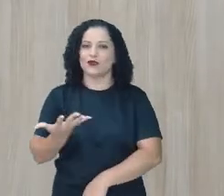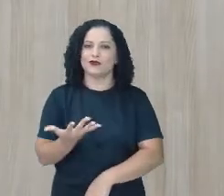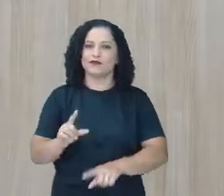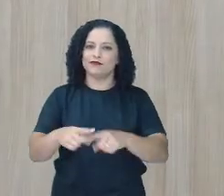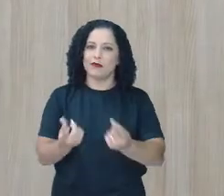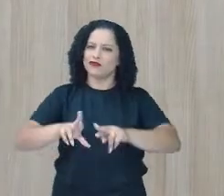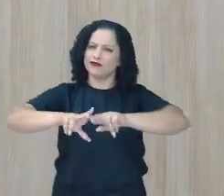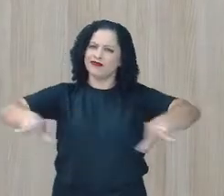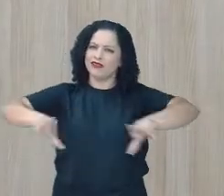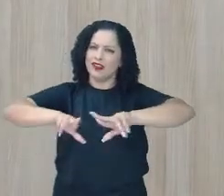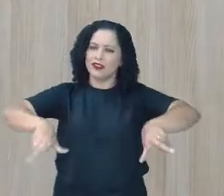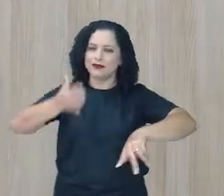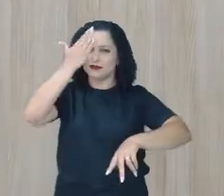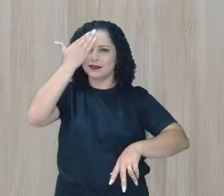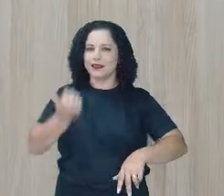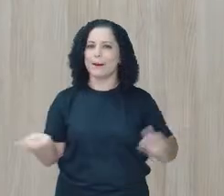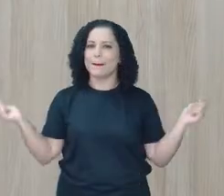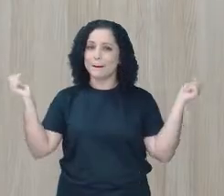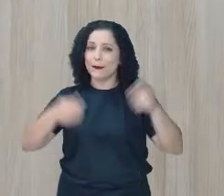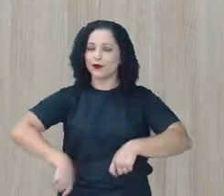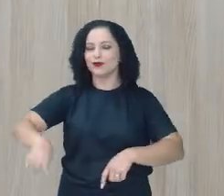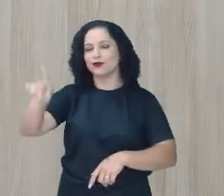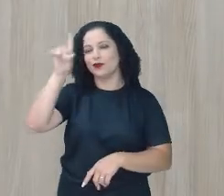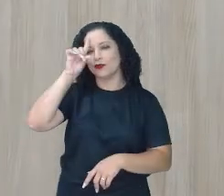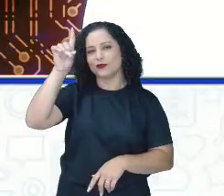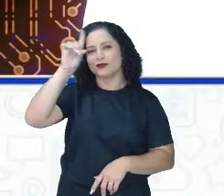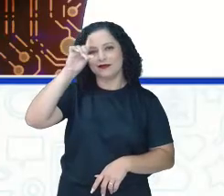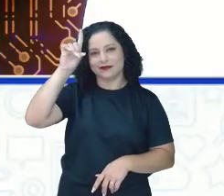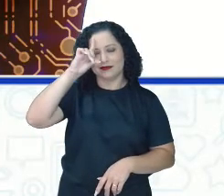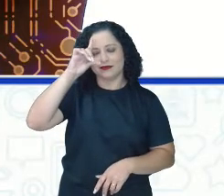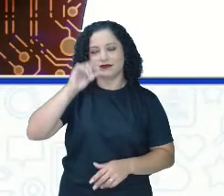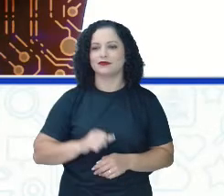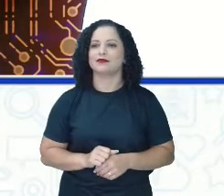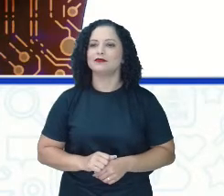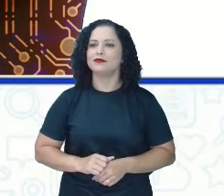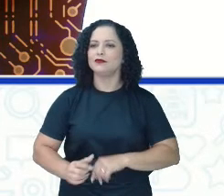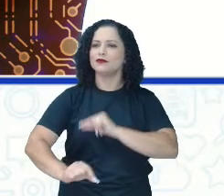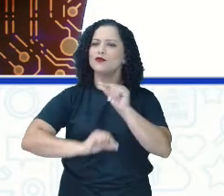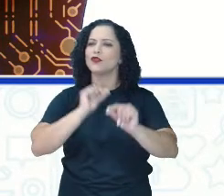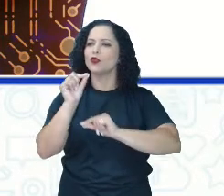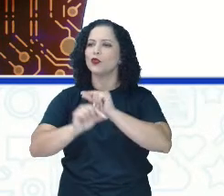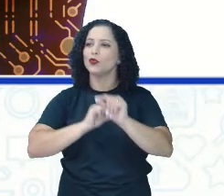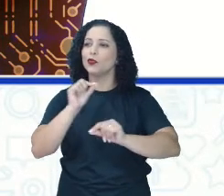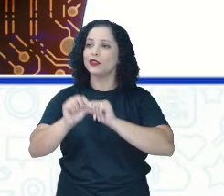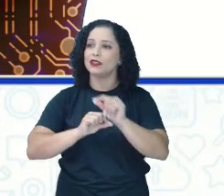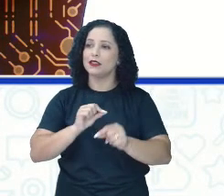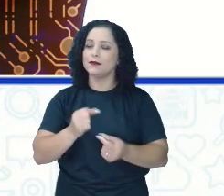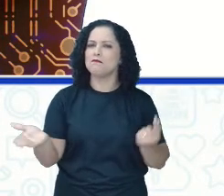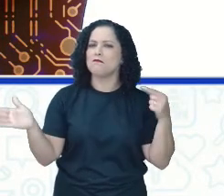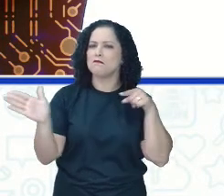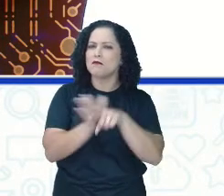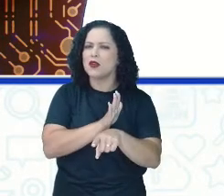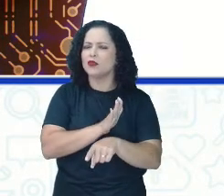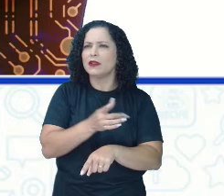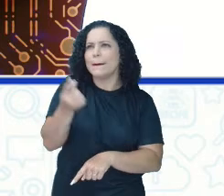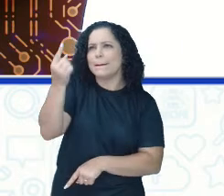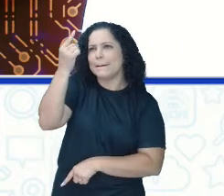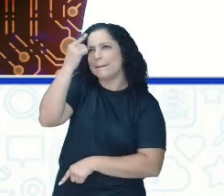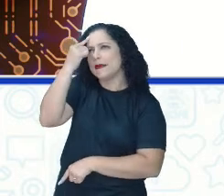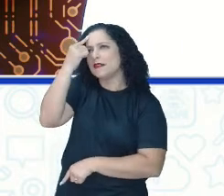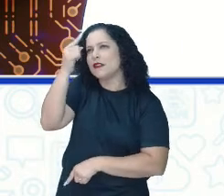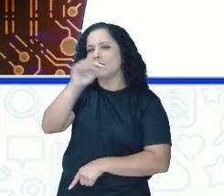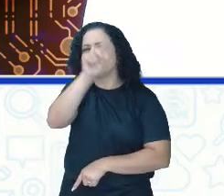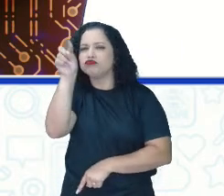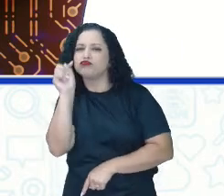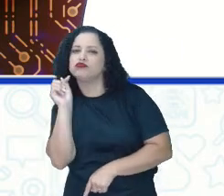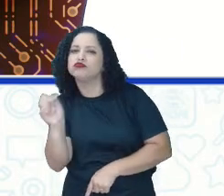pode aplicar com muito mais facilidade no nosso dia a dia. O que devemos nos perguntar, seguindo essa lógica, é: o que estamos